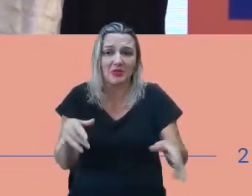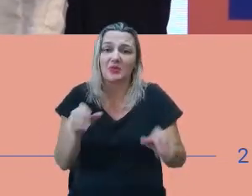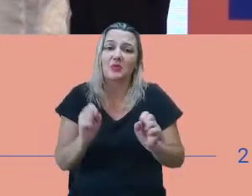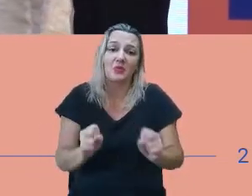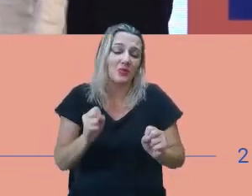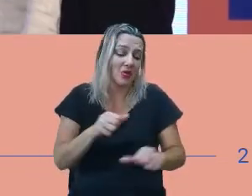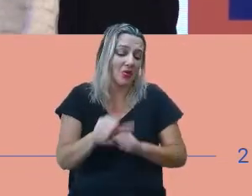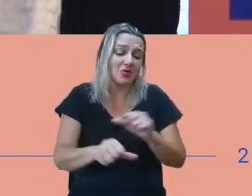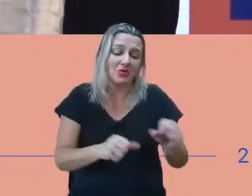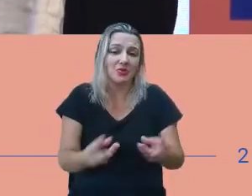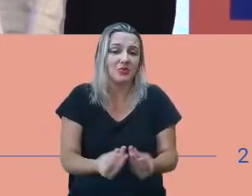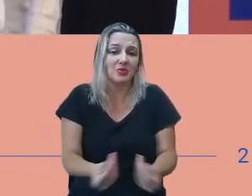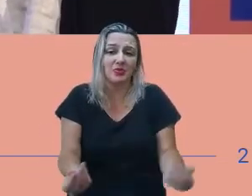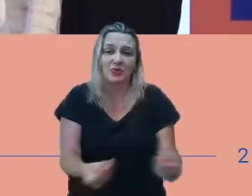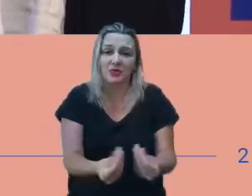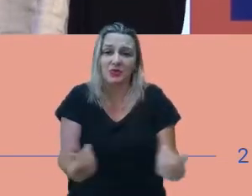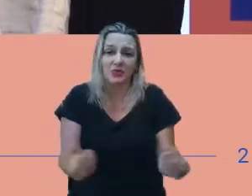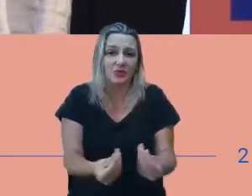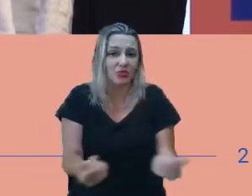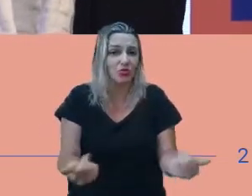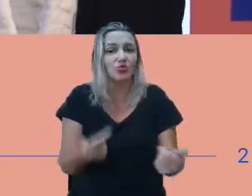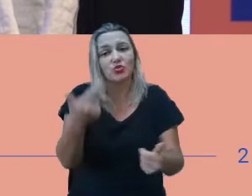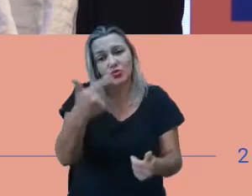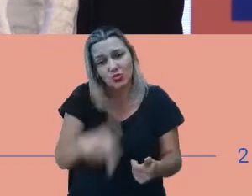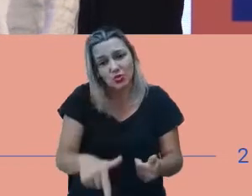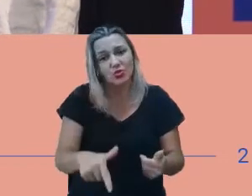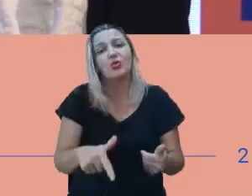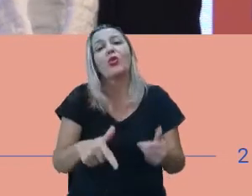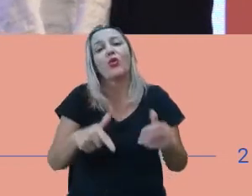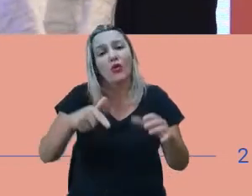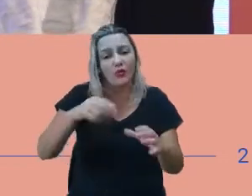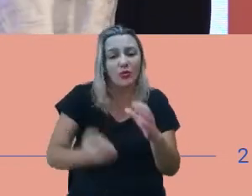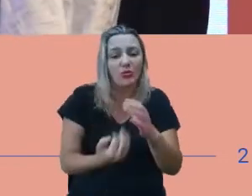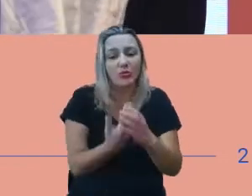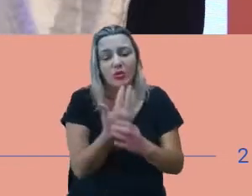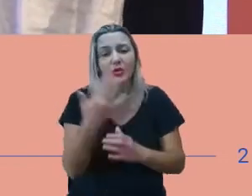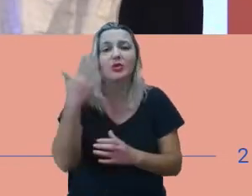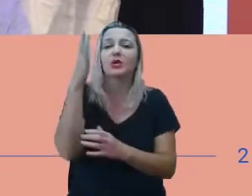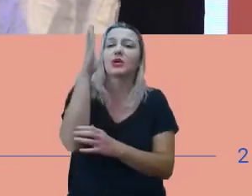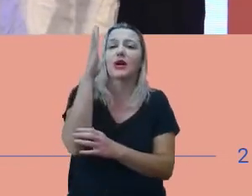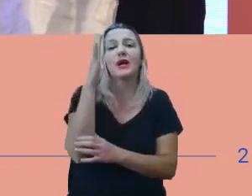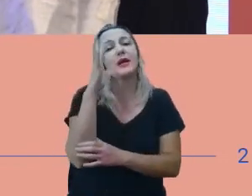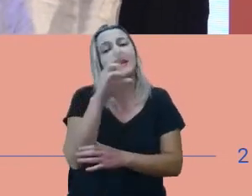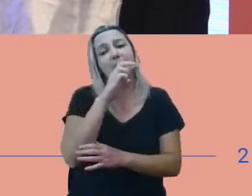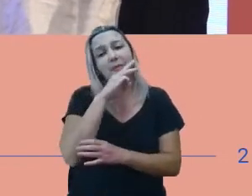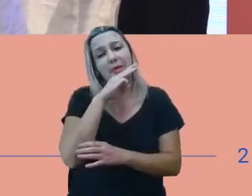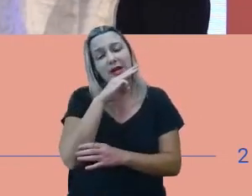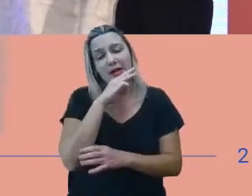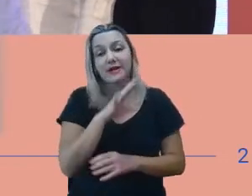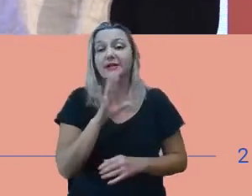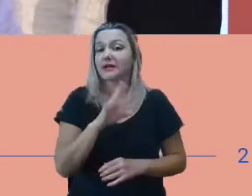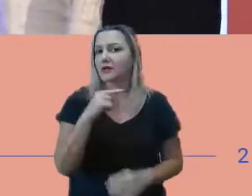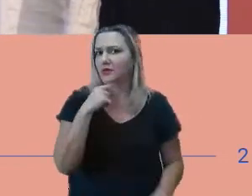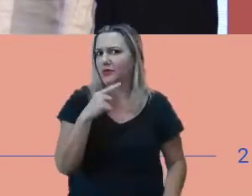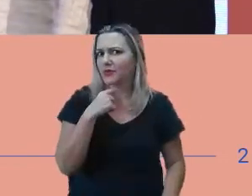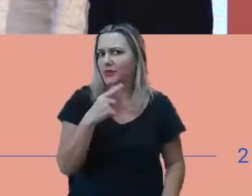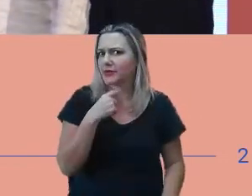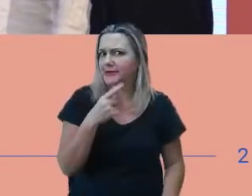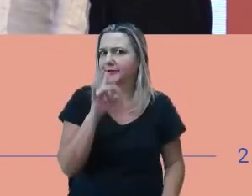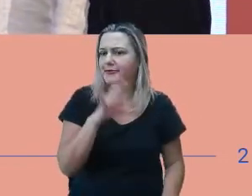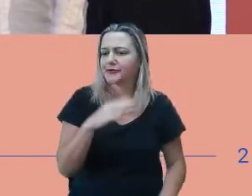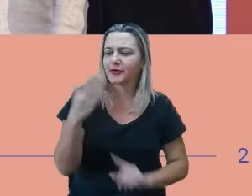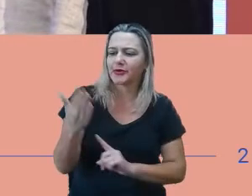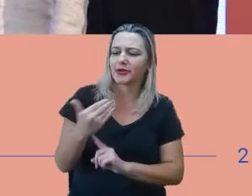transformadas em composto novamente para a produção de manga Então veja aqui não adianta ter sol desenvolvimento tecnológico eu tenho que pensar